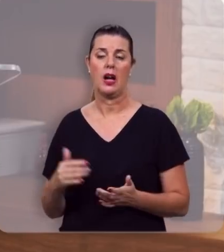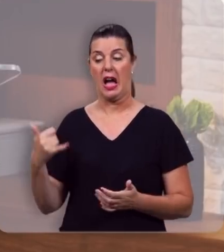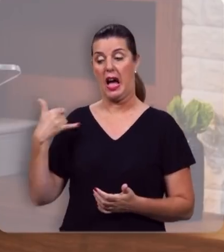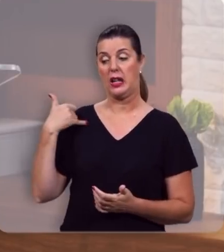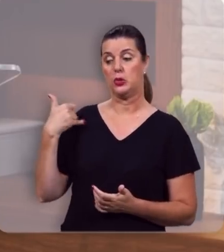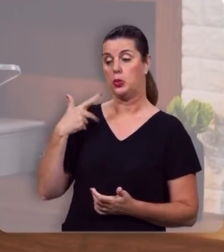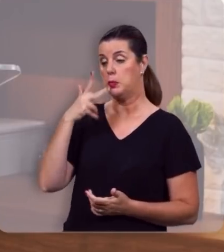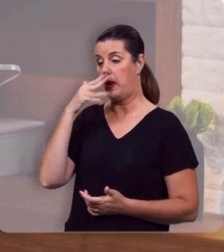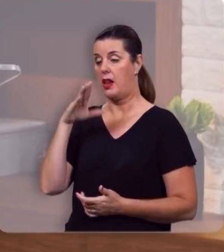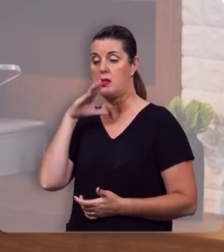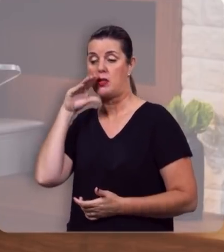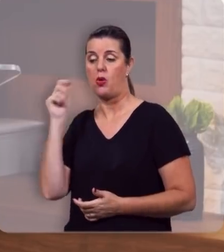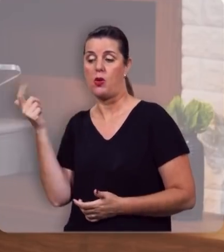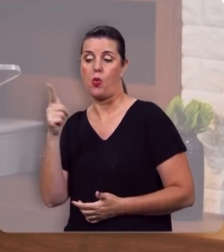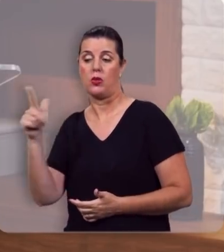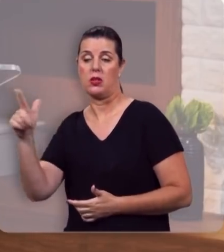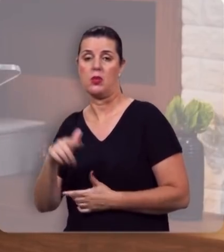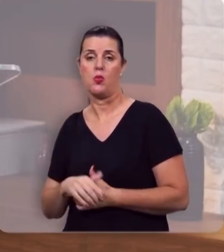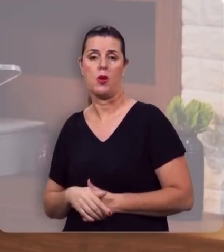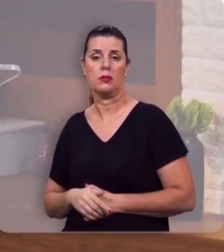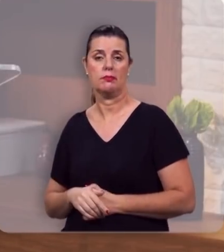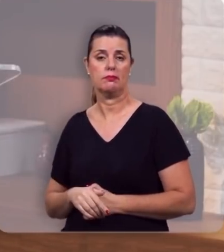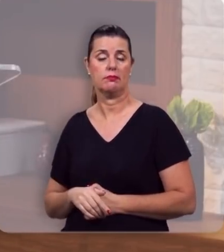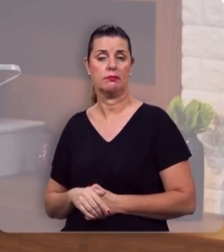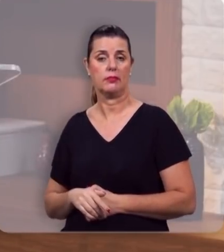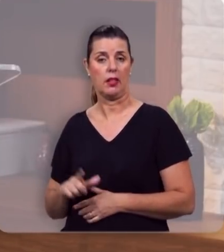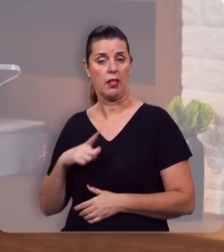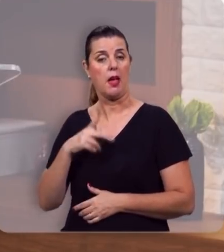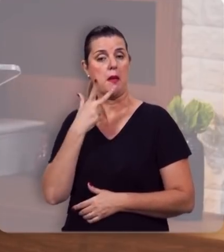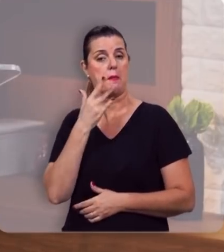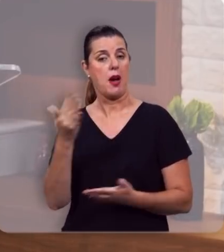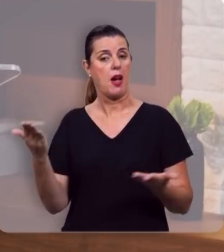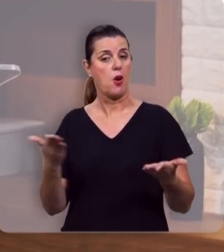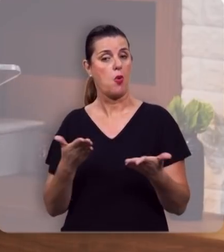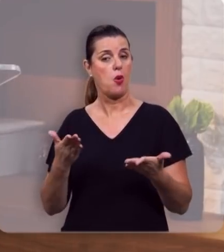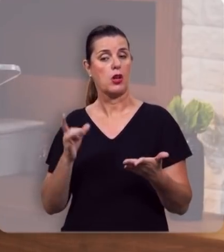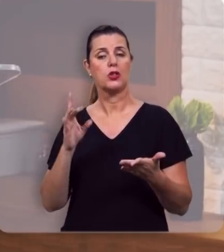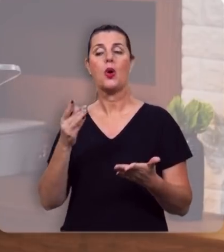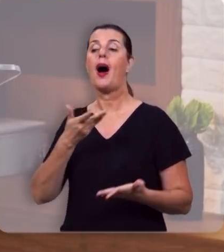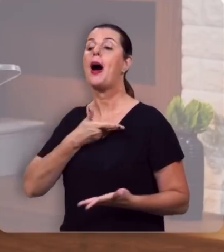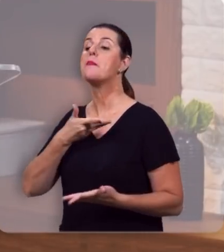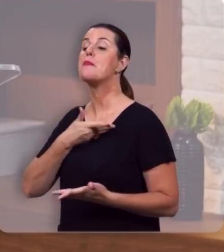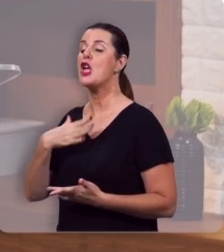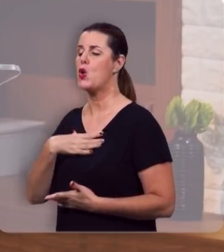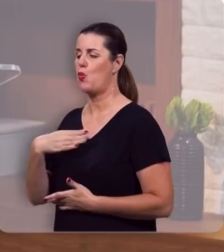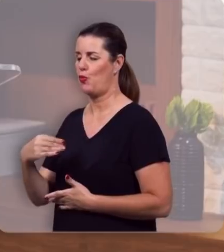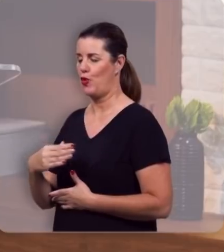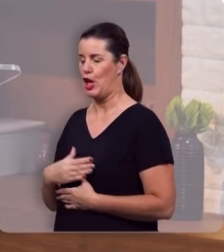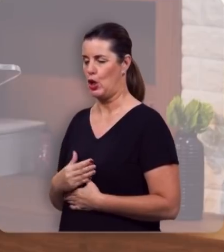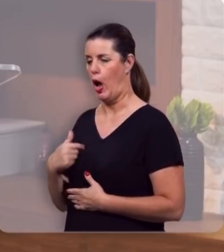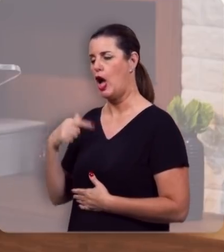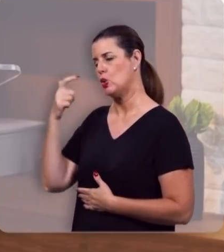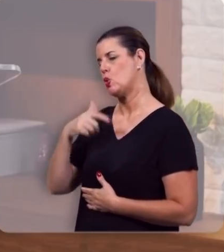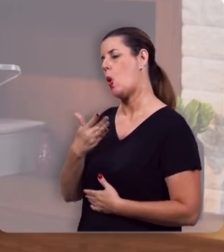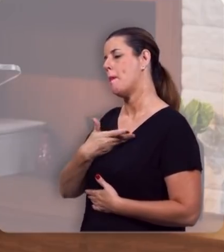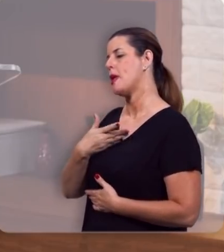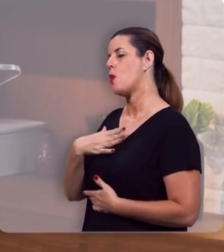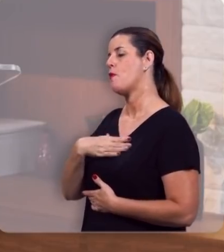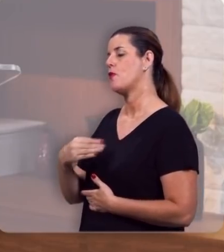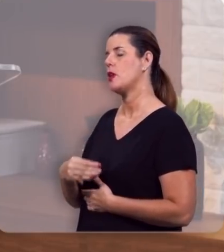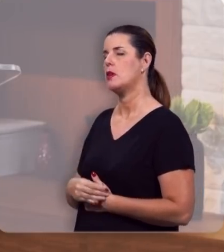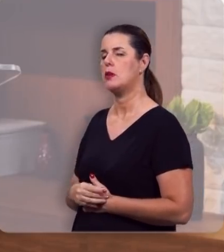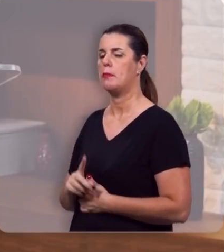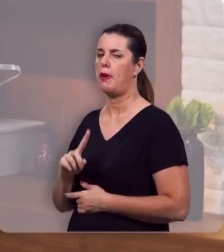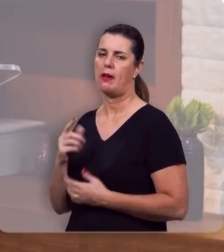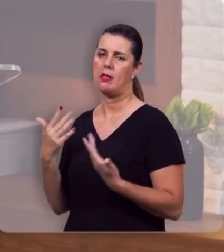adultos adolescentes. Há pais hoje que querem ser apenas amigos dos filhos,